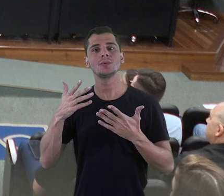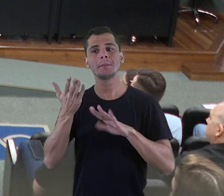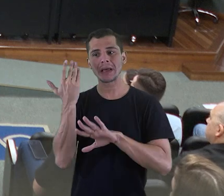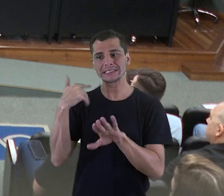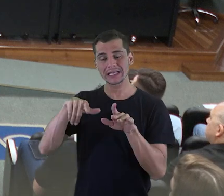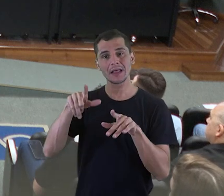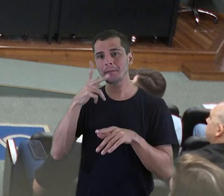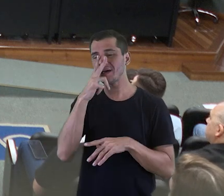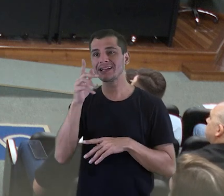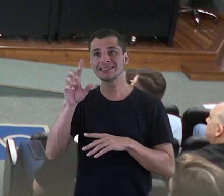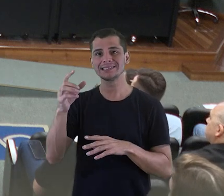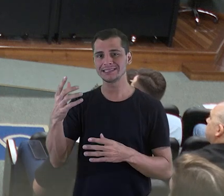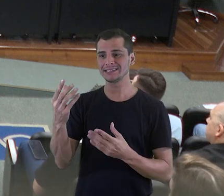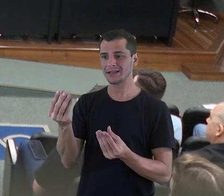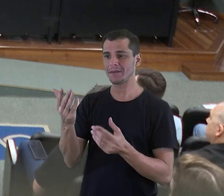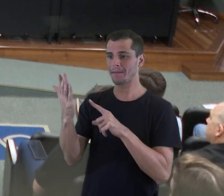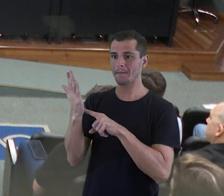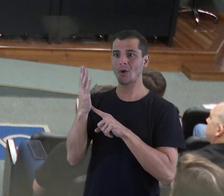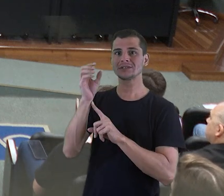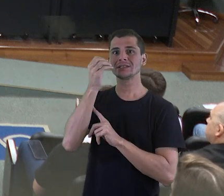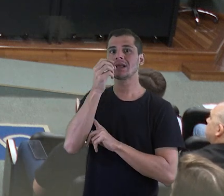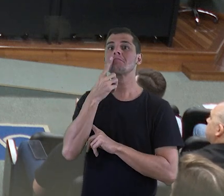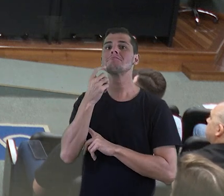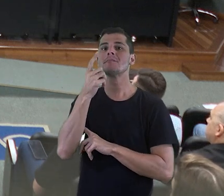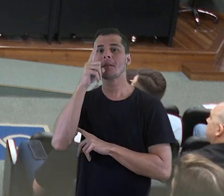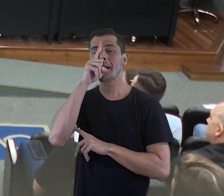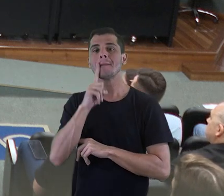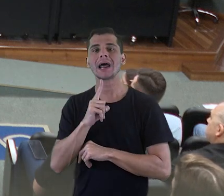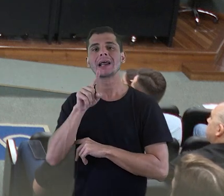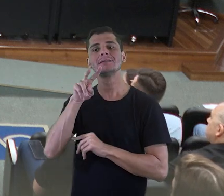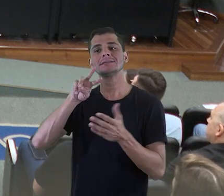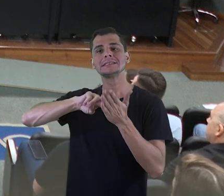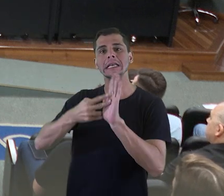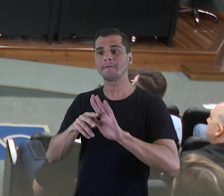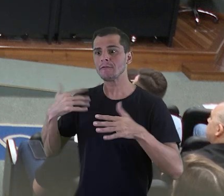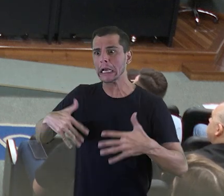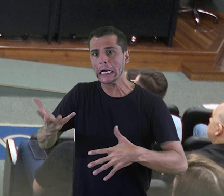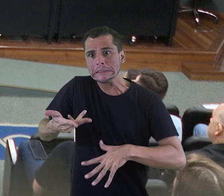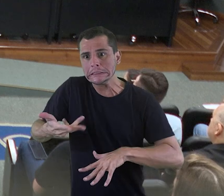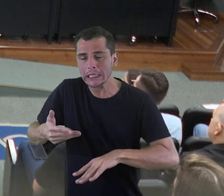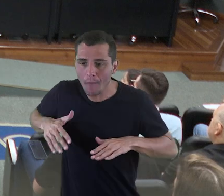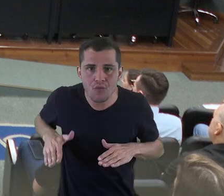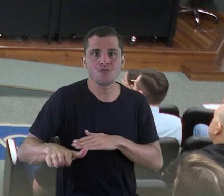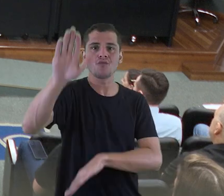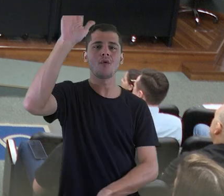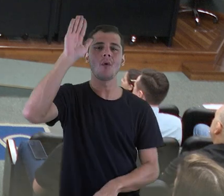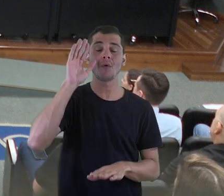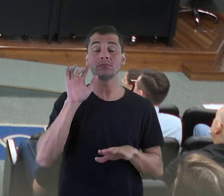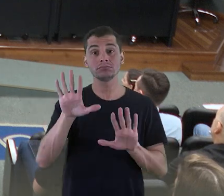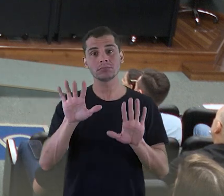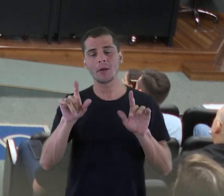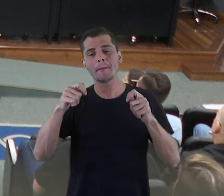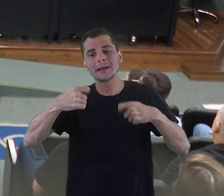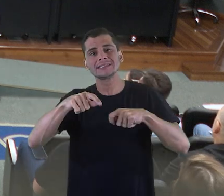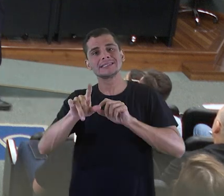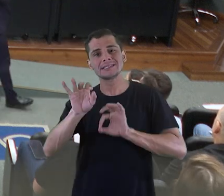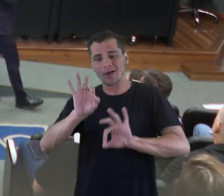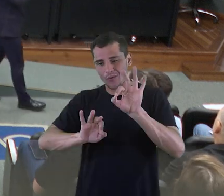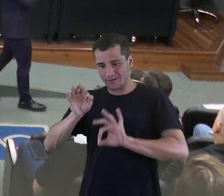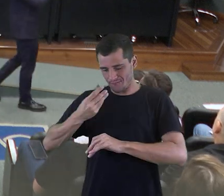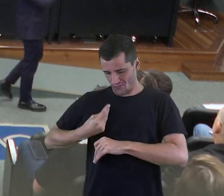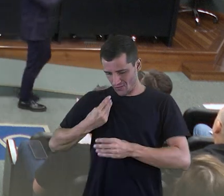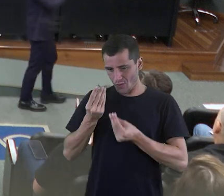escrevi sobre gestão de risco e controle interno em 2007, mais ou menos. No meu segundo livro de controle interno. O TCU em 2008